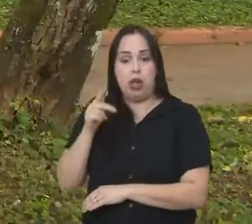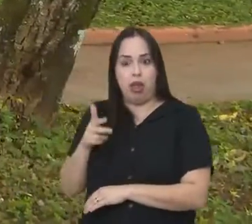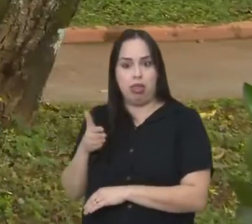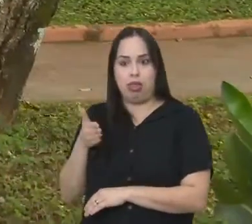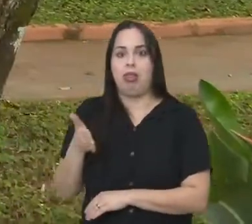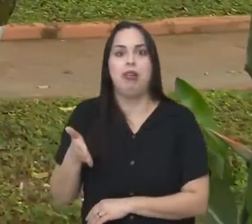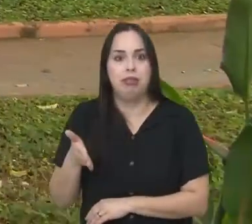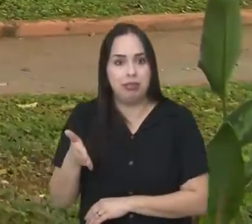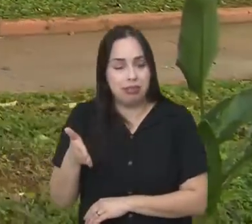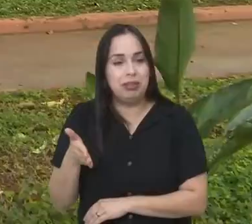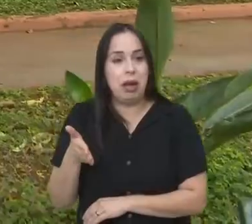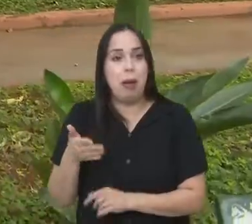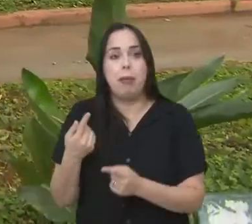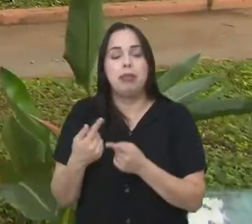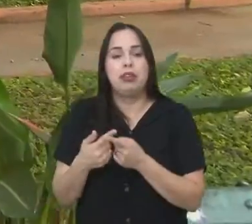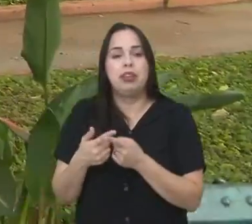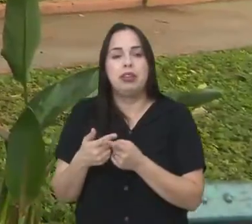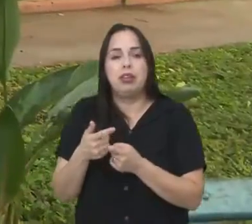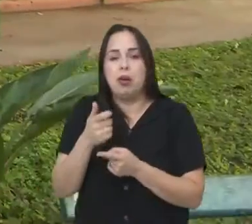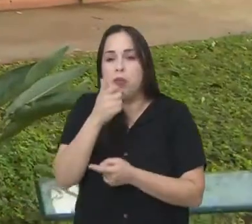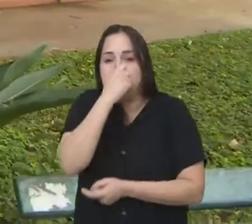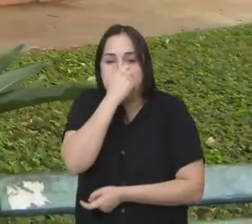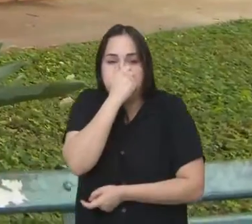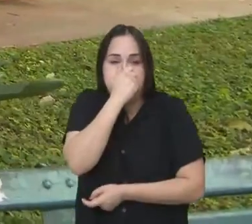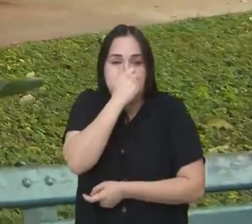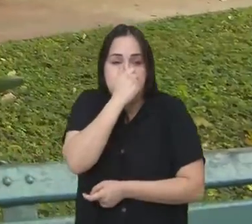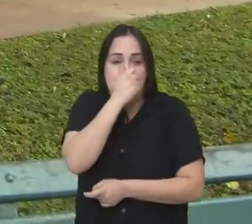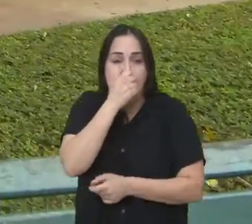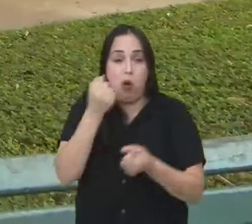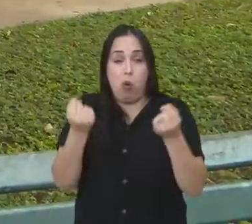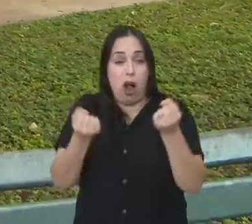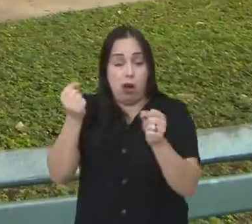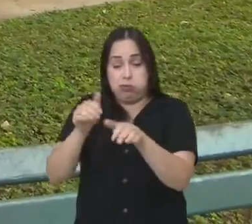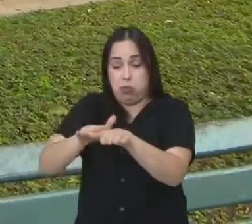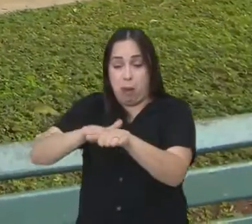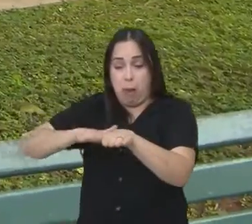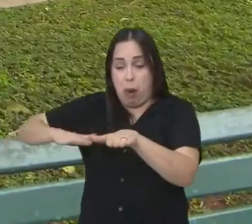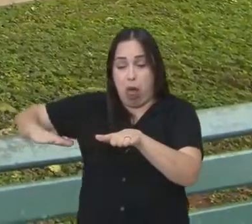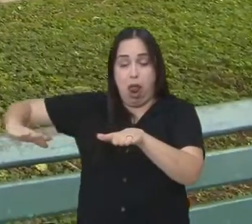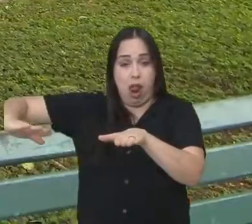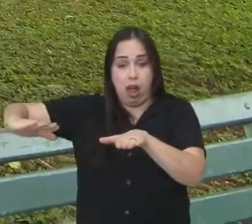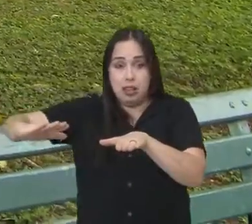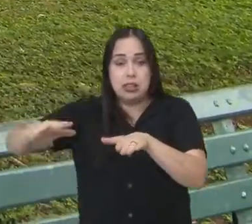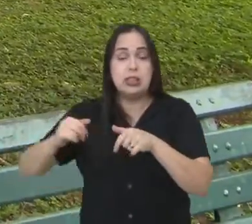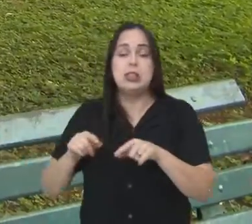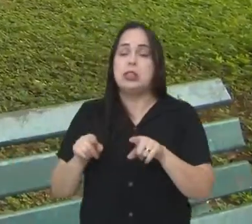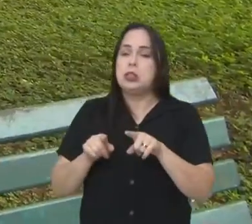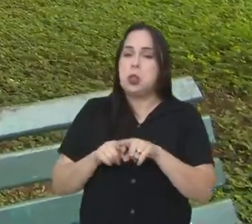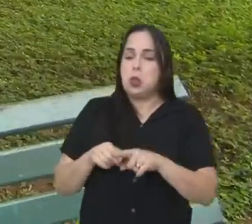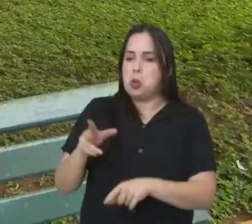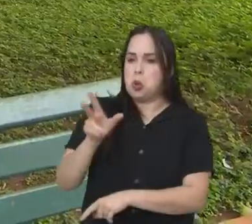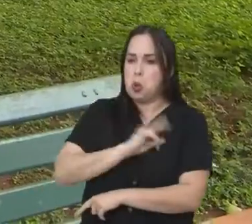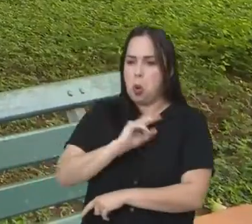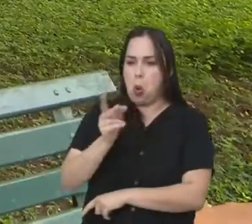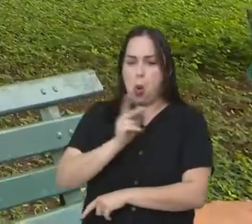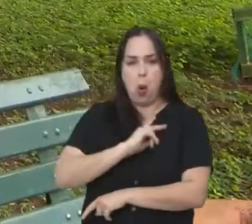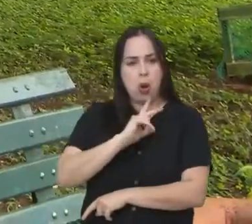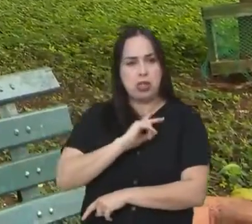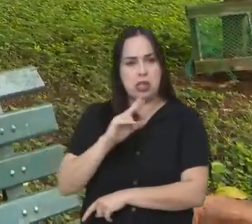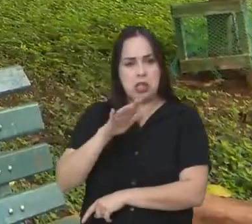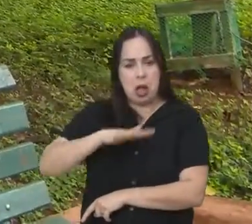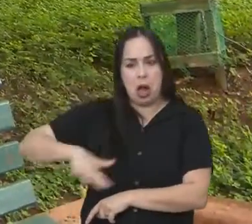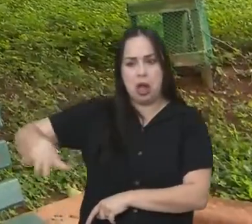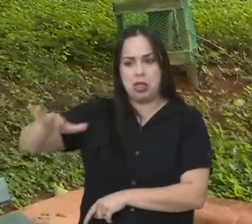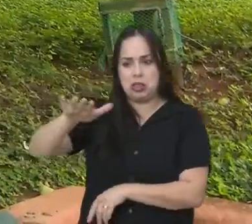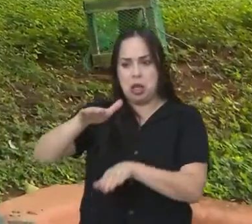Não conseguia entrar na praça, porque estava tudo travado o trânsito aqui. Eu falei, nossa, mas existe um lugar assim em São José? É